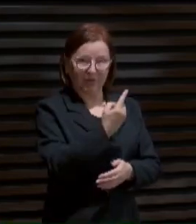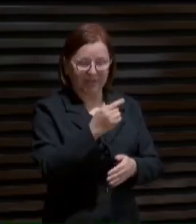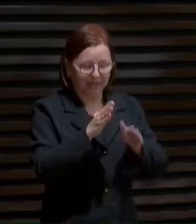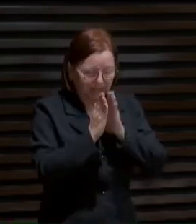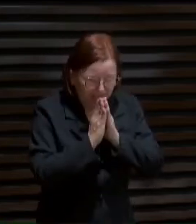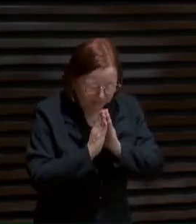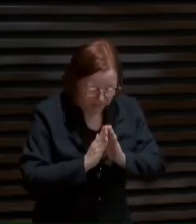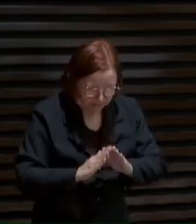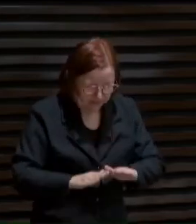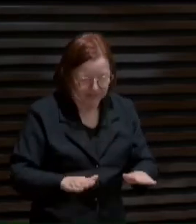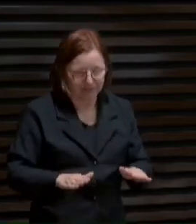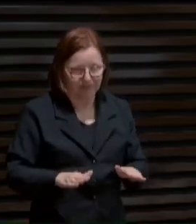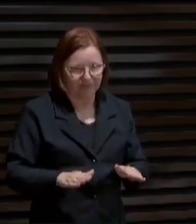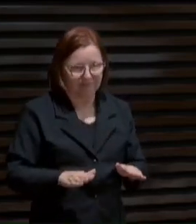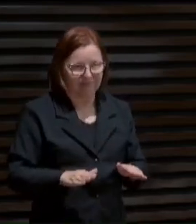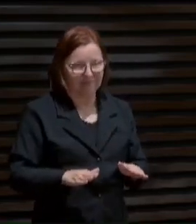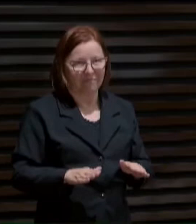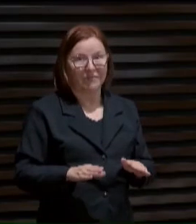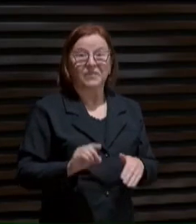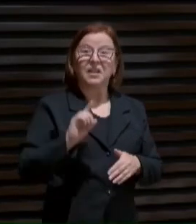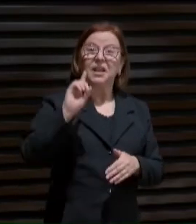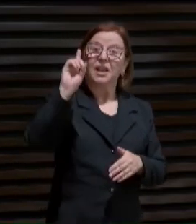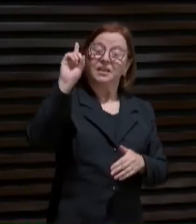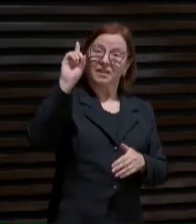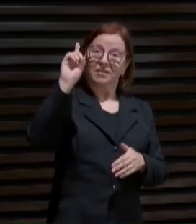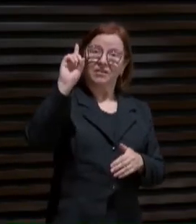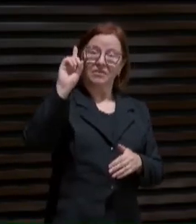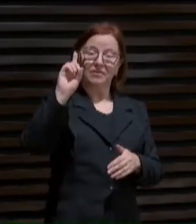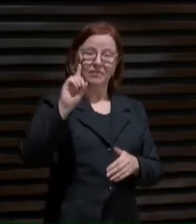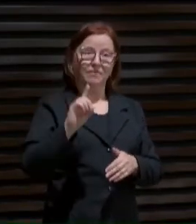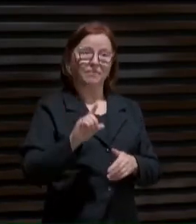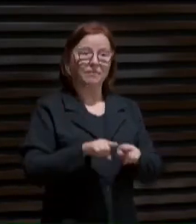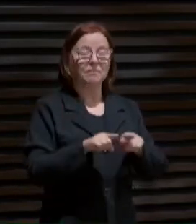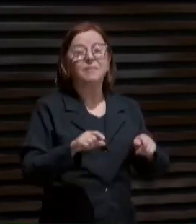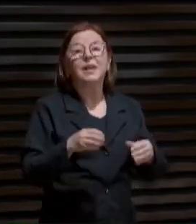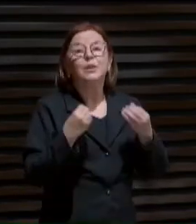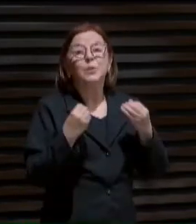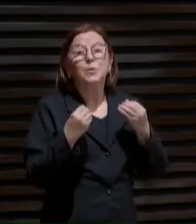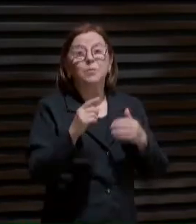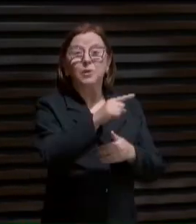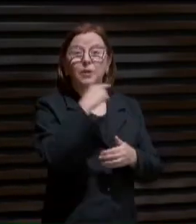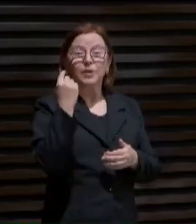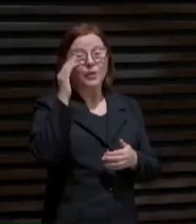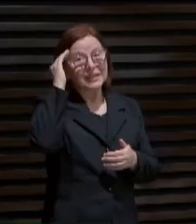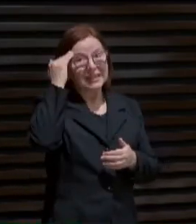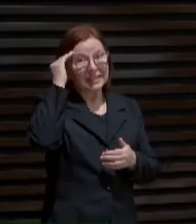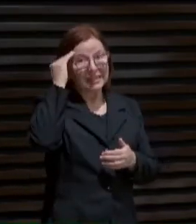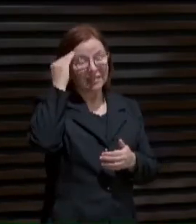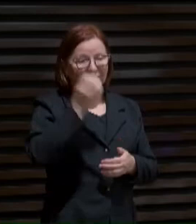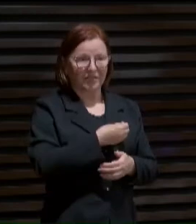a Deus como nós estamos nos comportando como nós estamos entendendo e